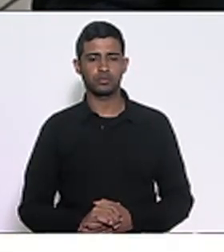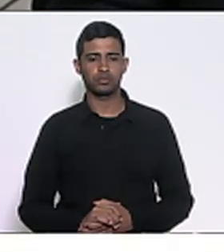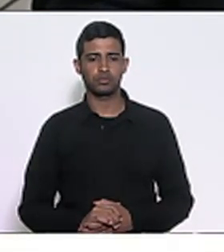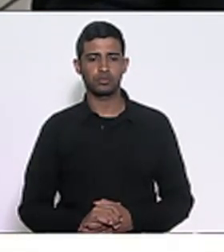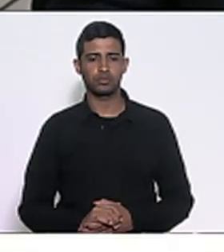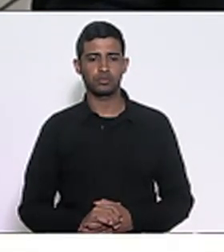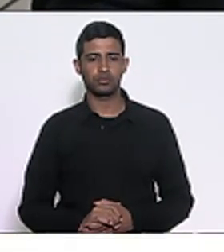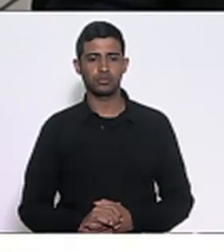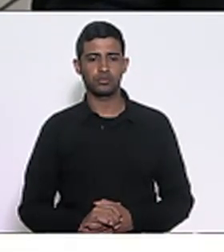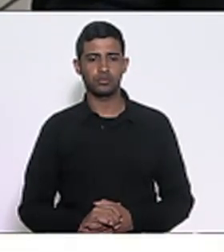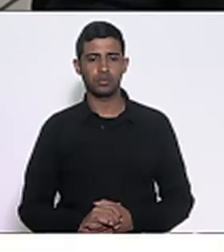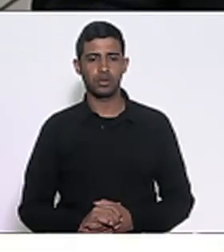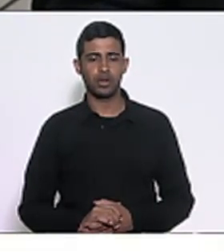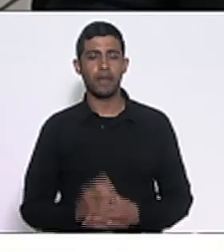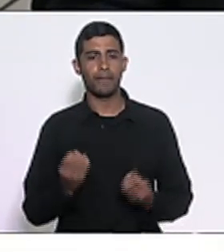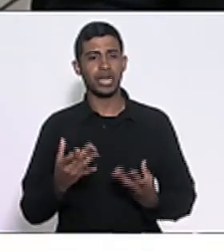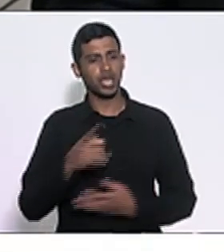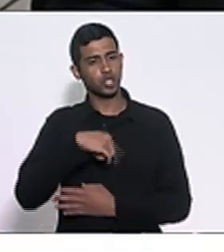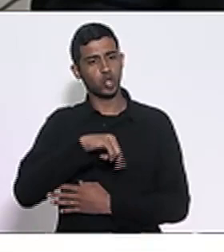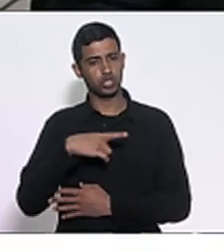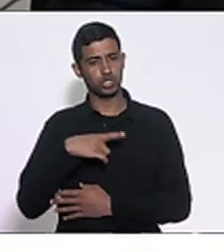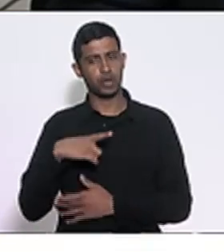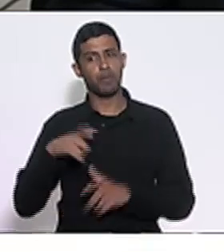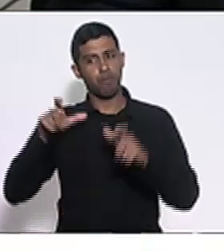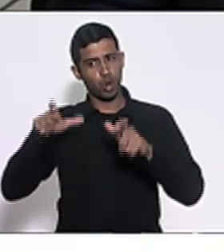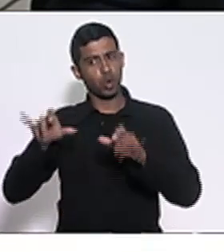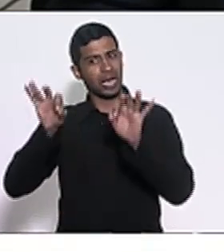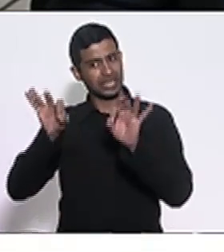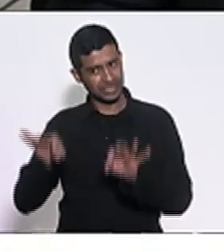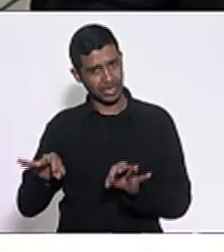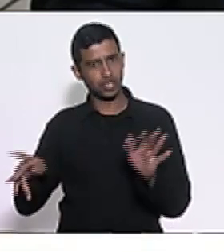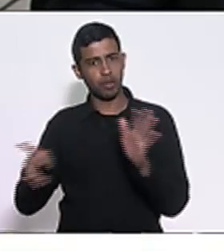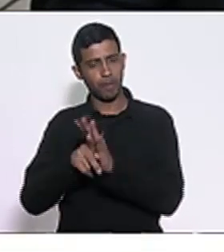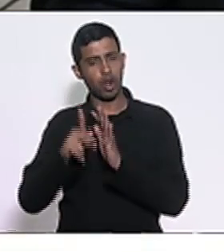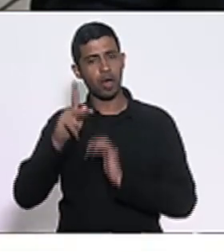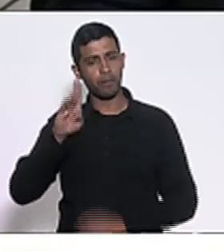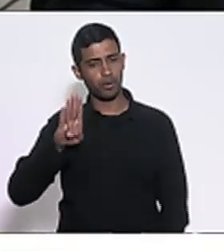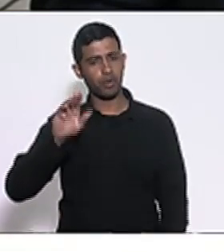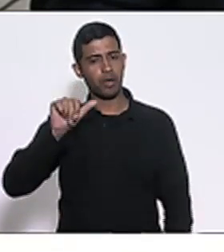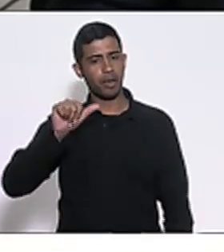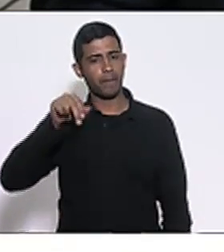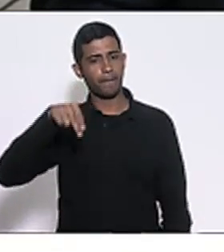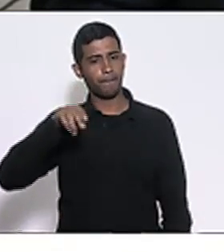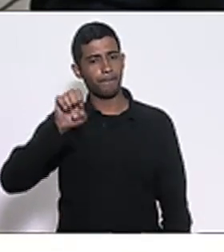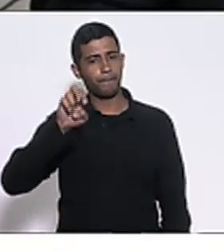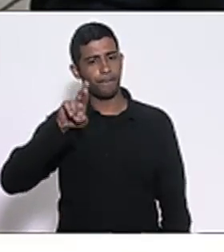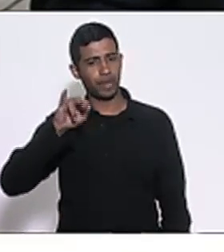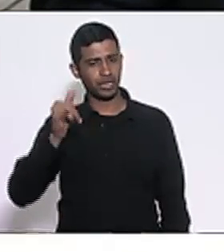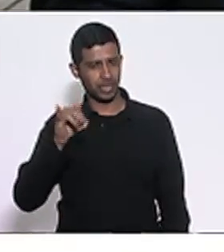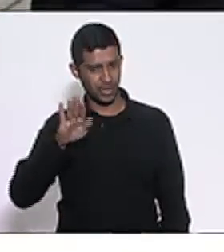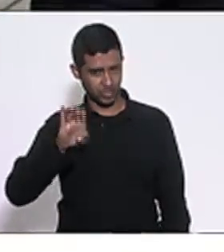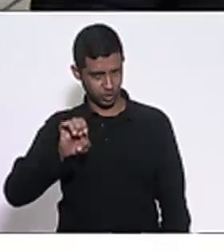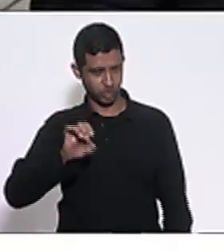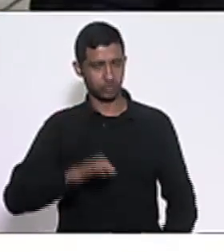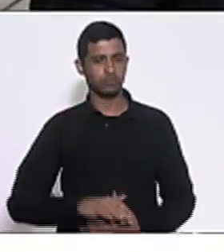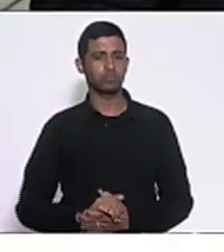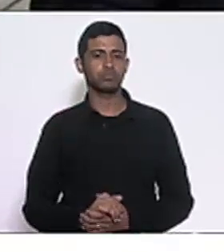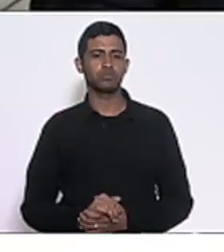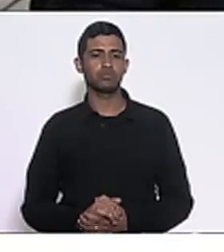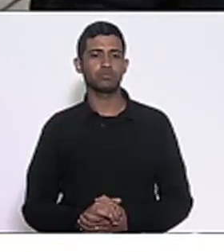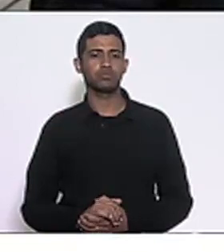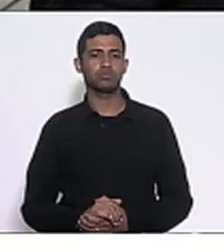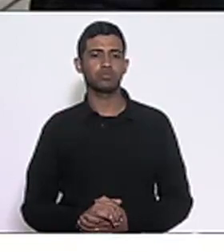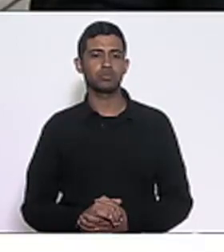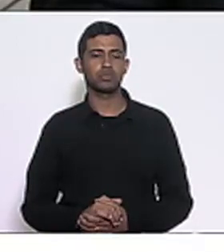um local próprio para o Prodege. E esse acordo foi em relação ao o